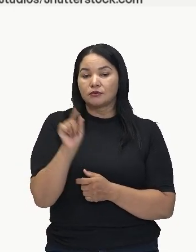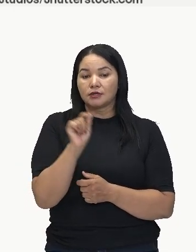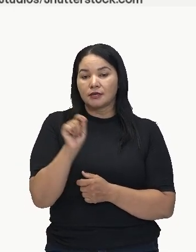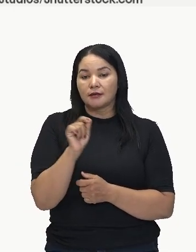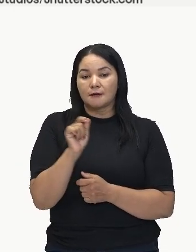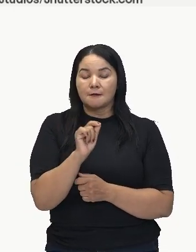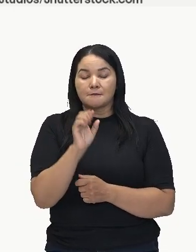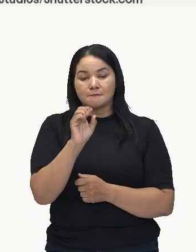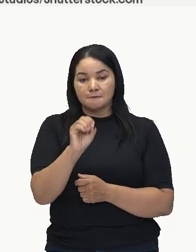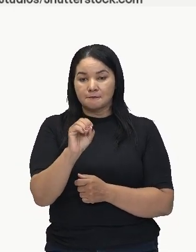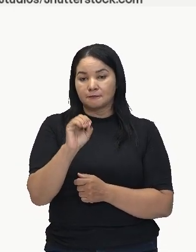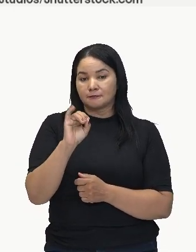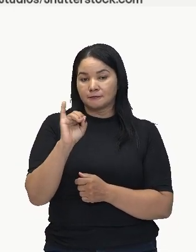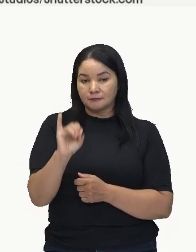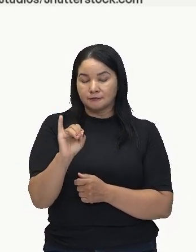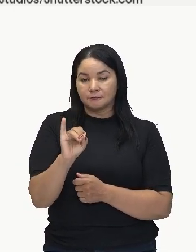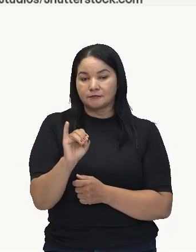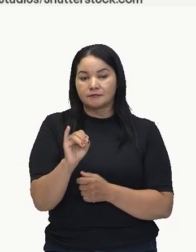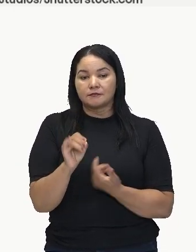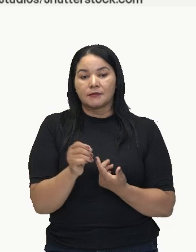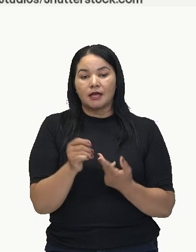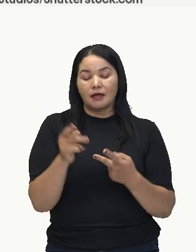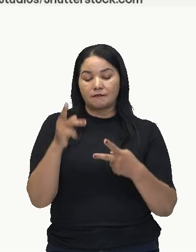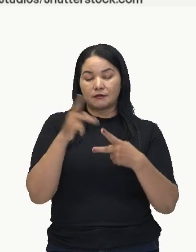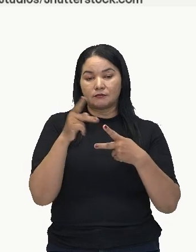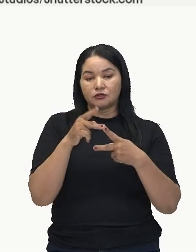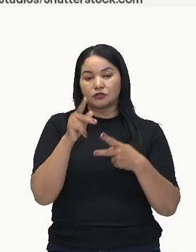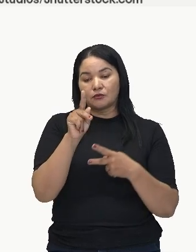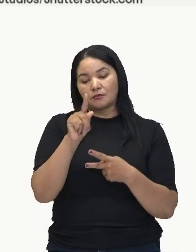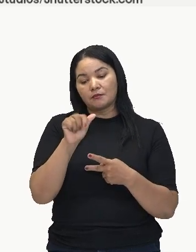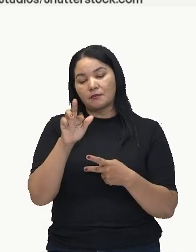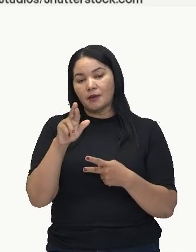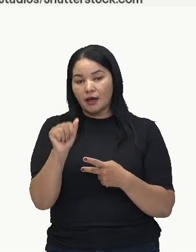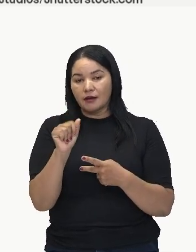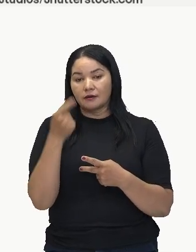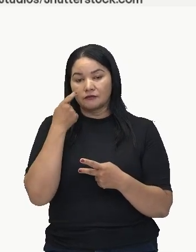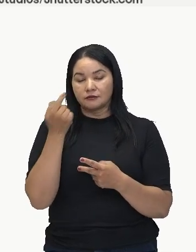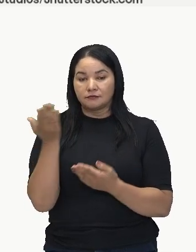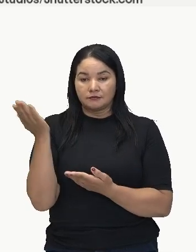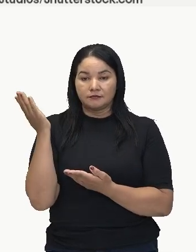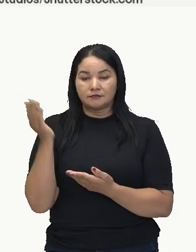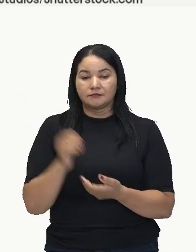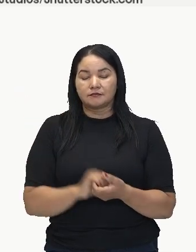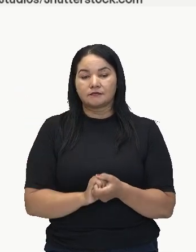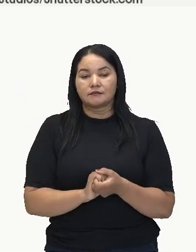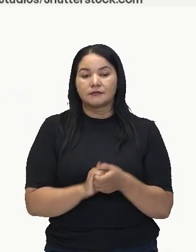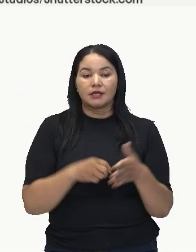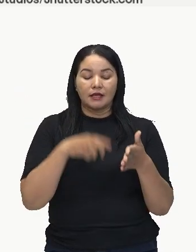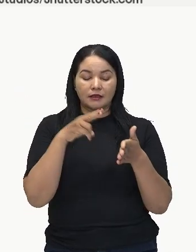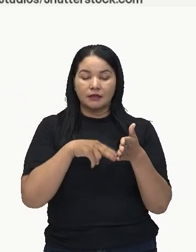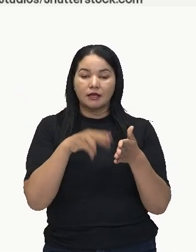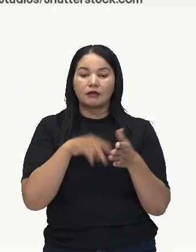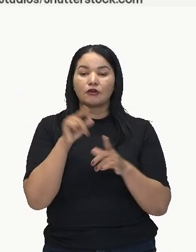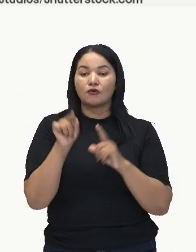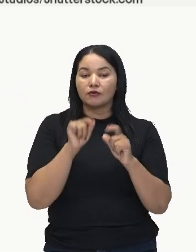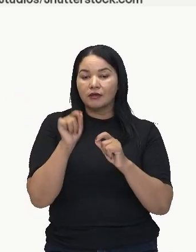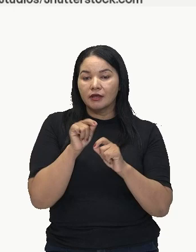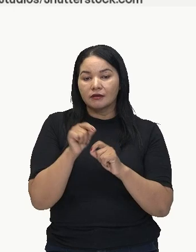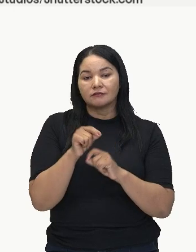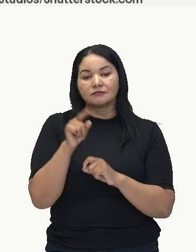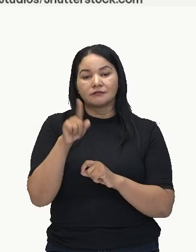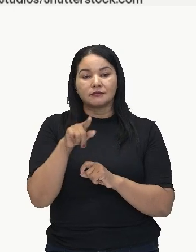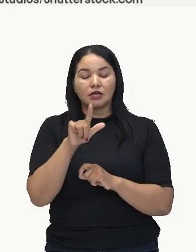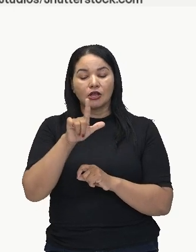objeto indireto. Olha a preposição para, né? Para mim. Que lê, Alejandro? El periódico.